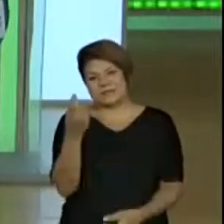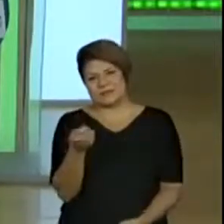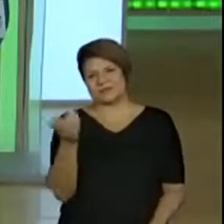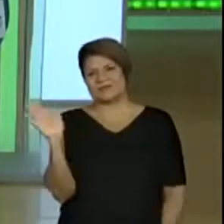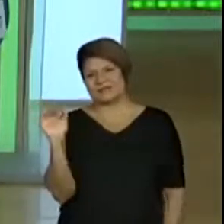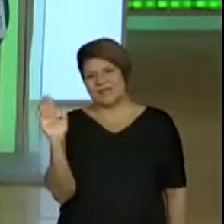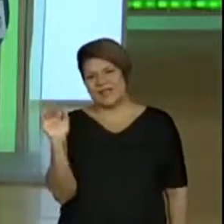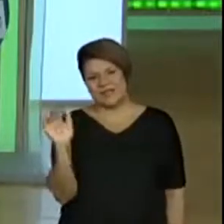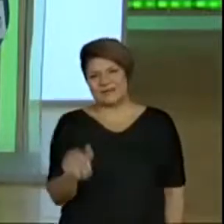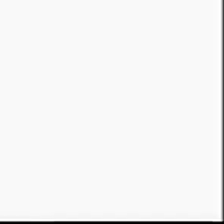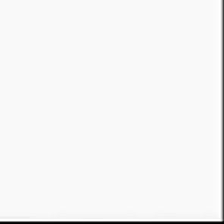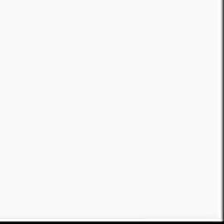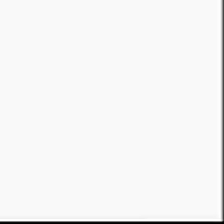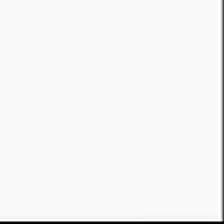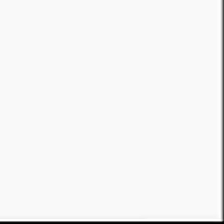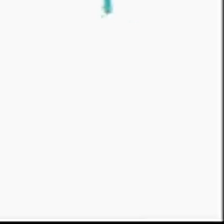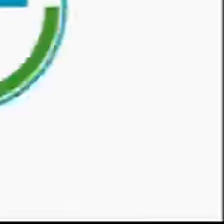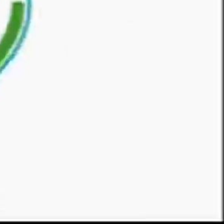Tchau. Tchau, tchau.